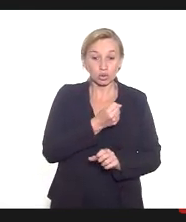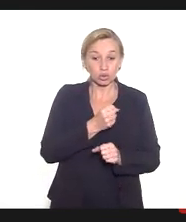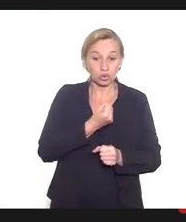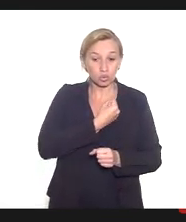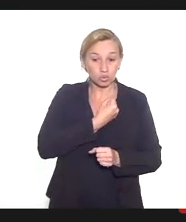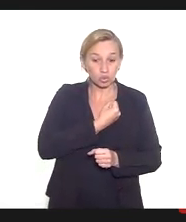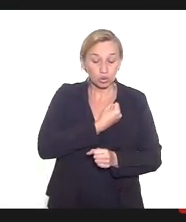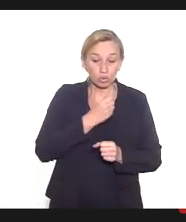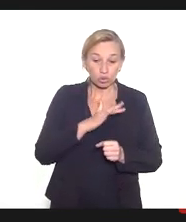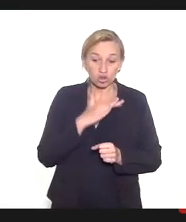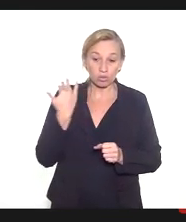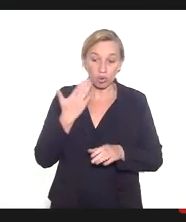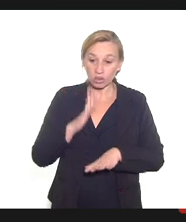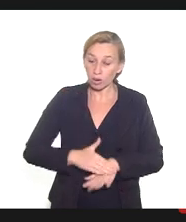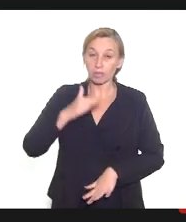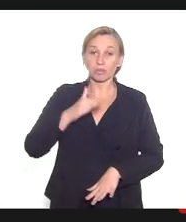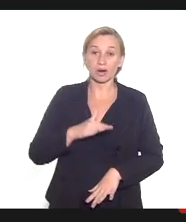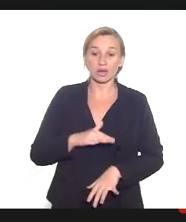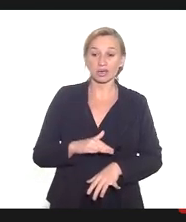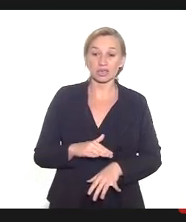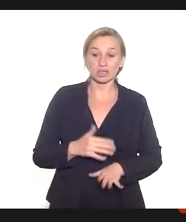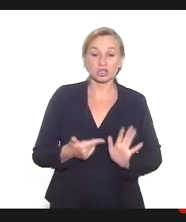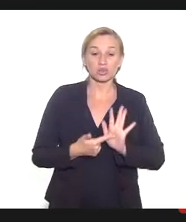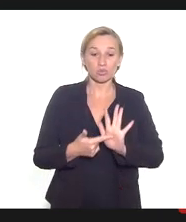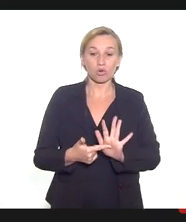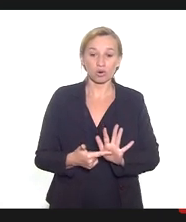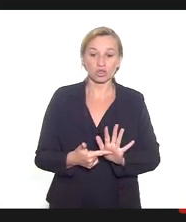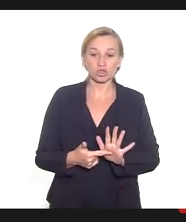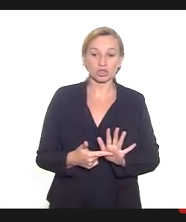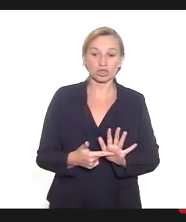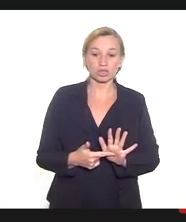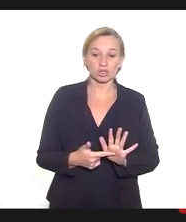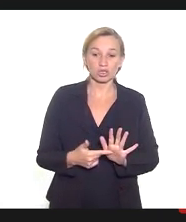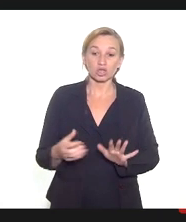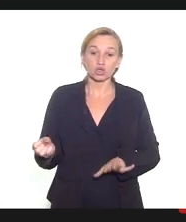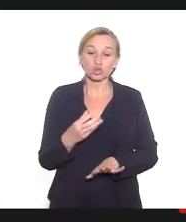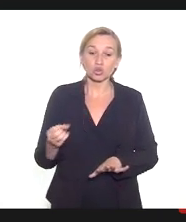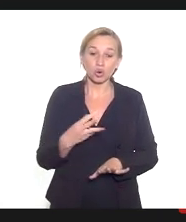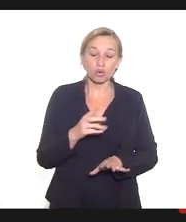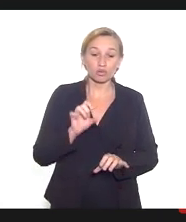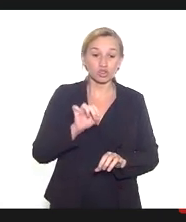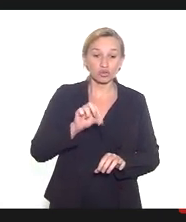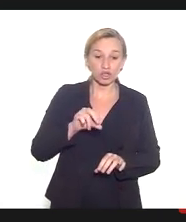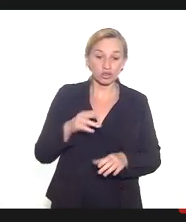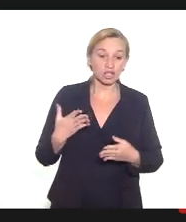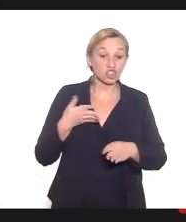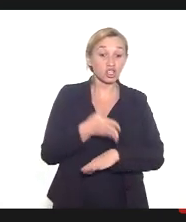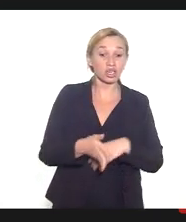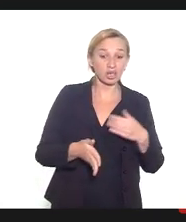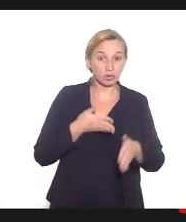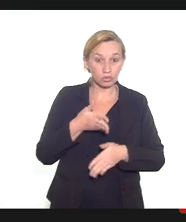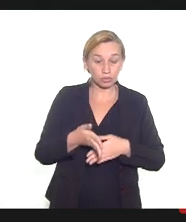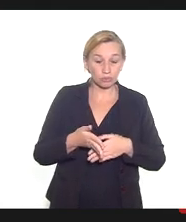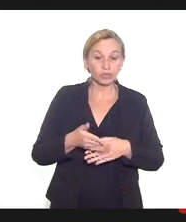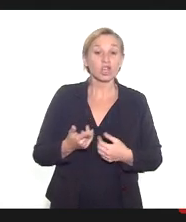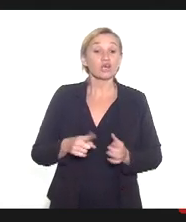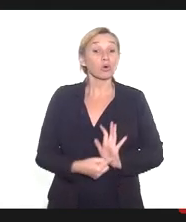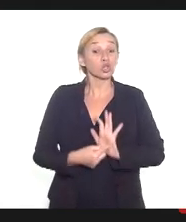atualidade e a gente atribui isso a circulação das novas variantes e a gente